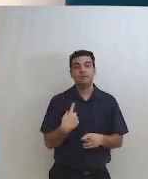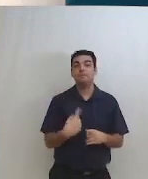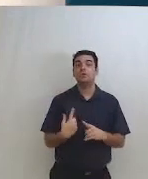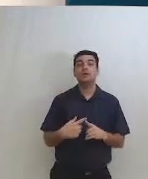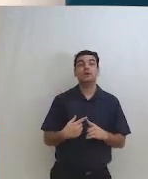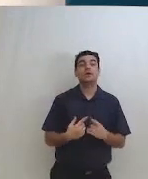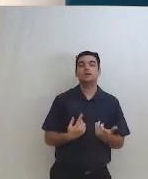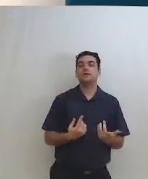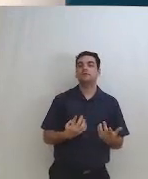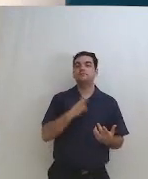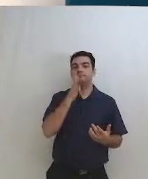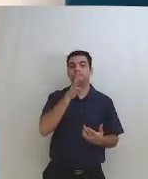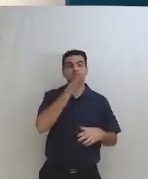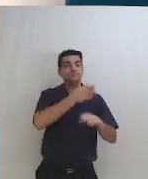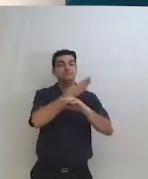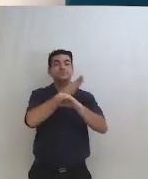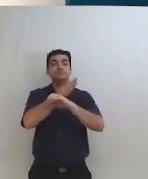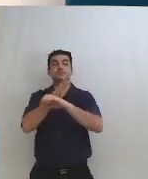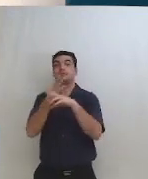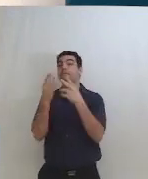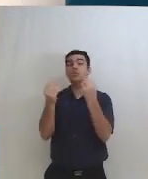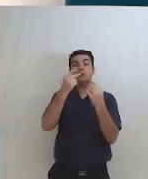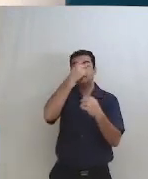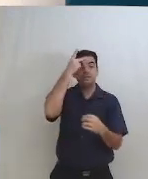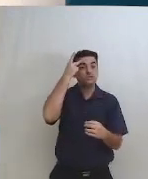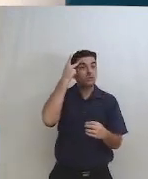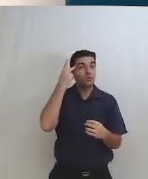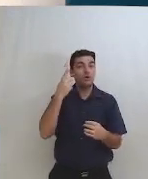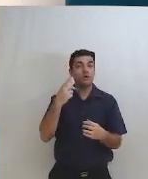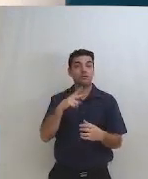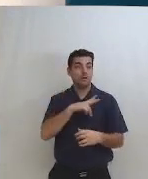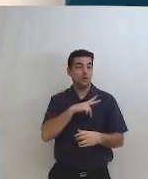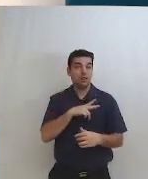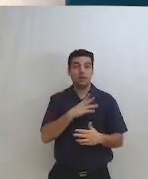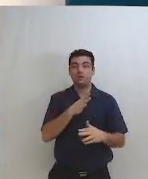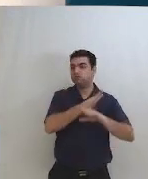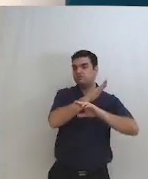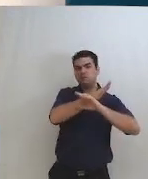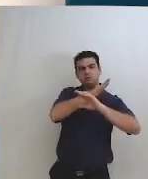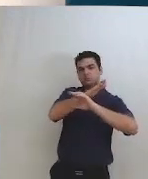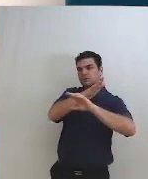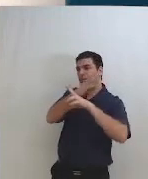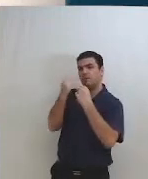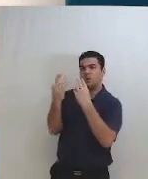indevidamente na intimidade de indeterminadas pessoas,